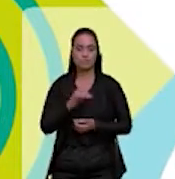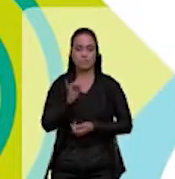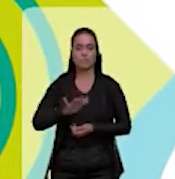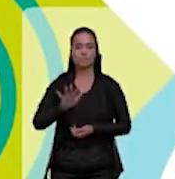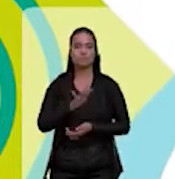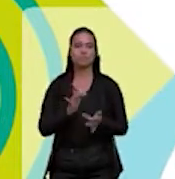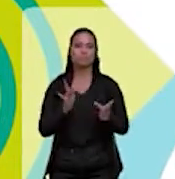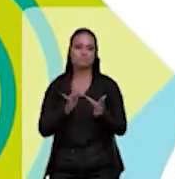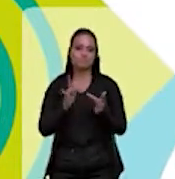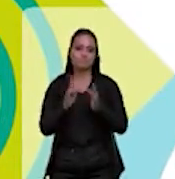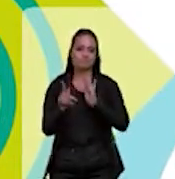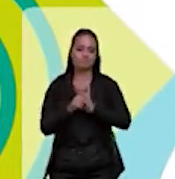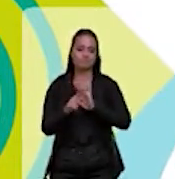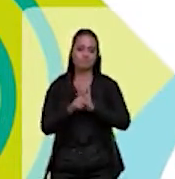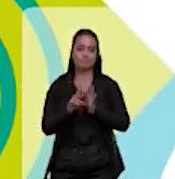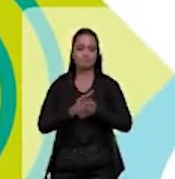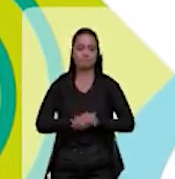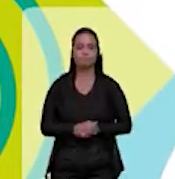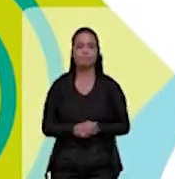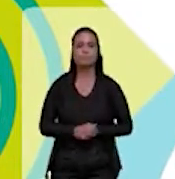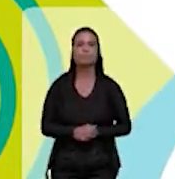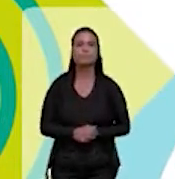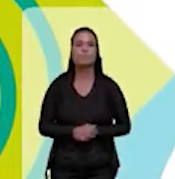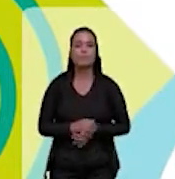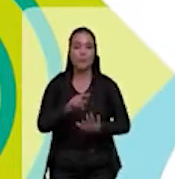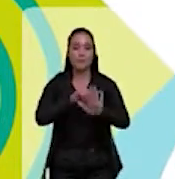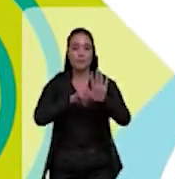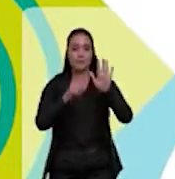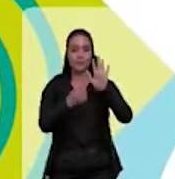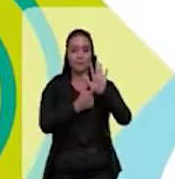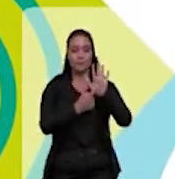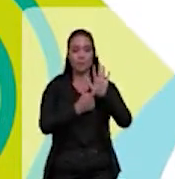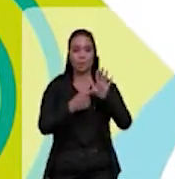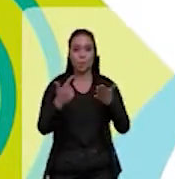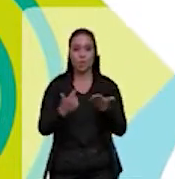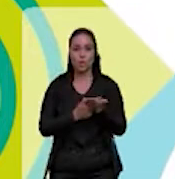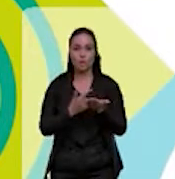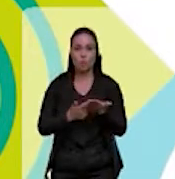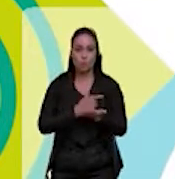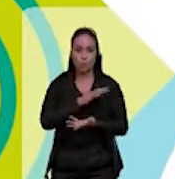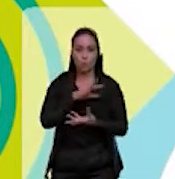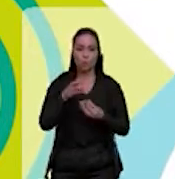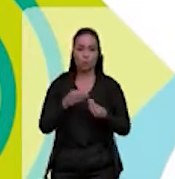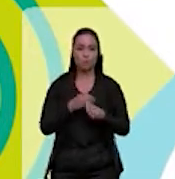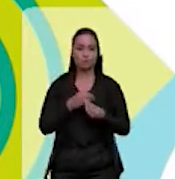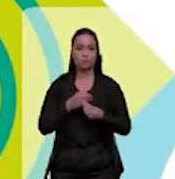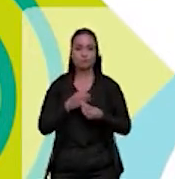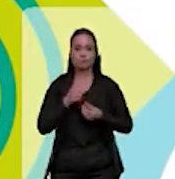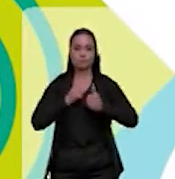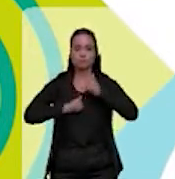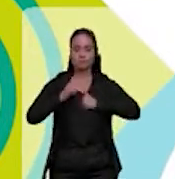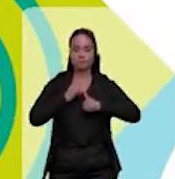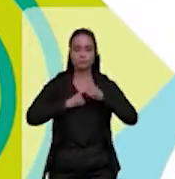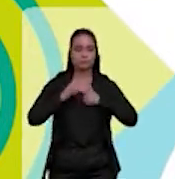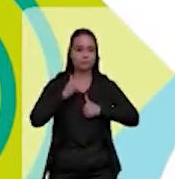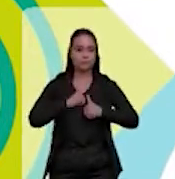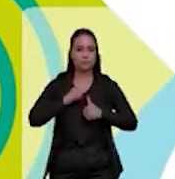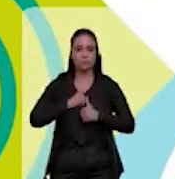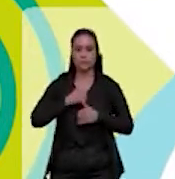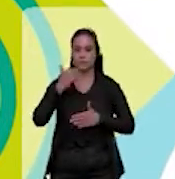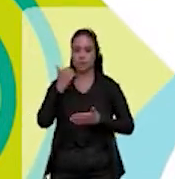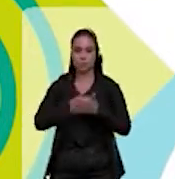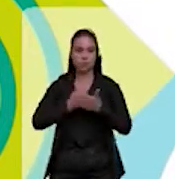relativamente autônomos da metáfora do livro Como o mundo cuja ambição não invalida o caráter